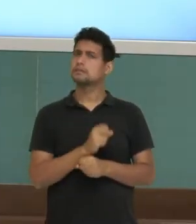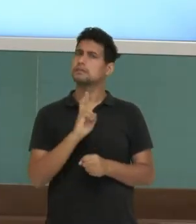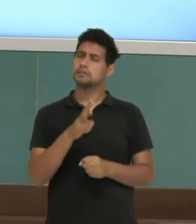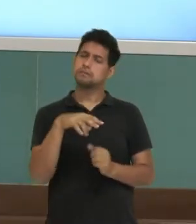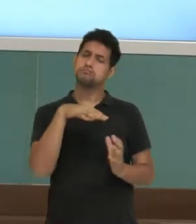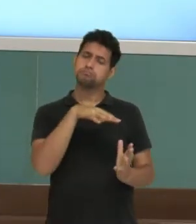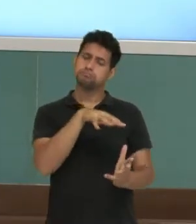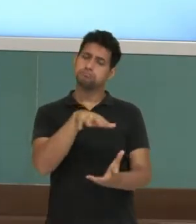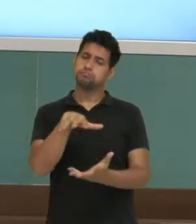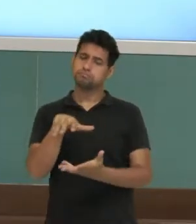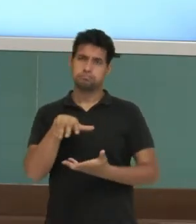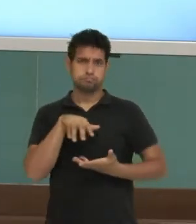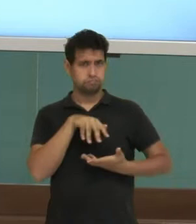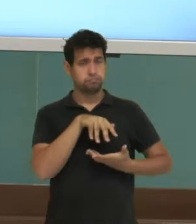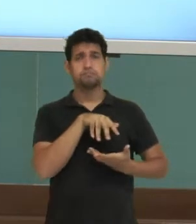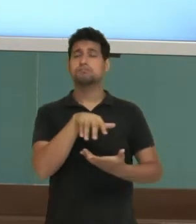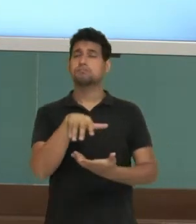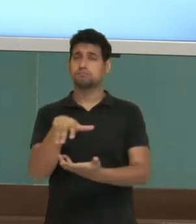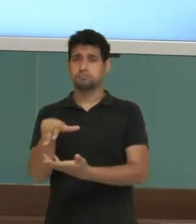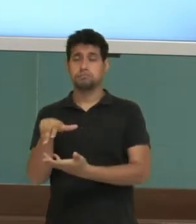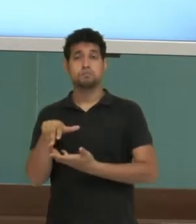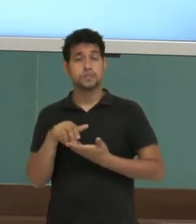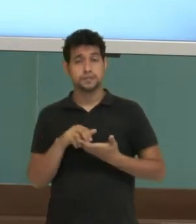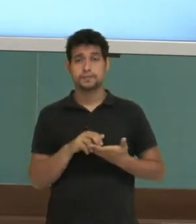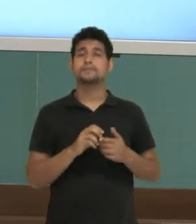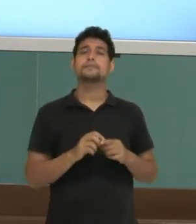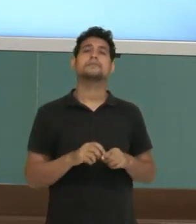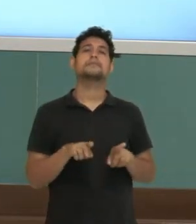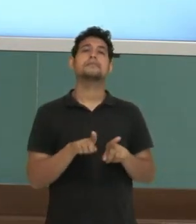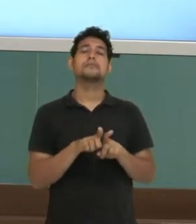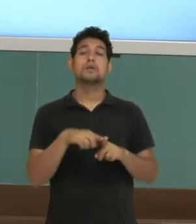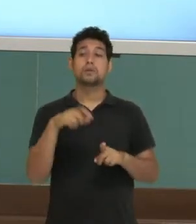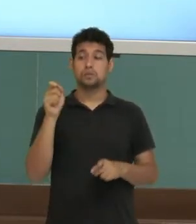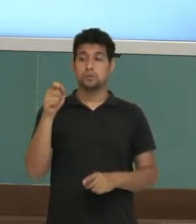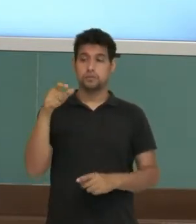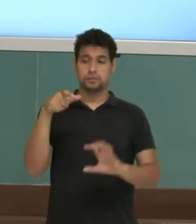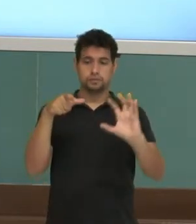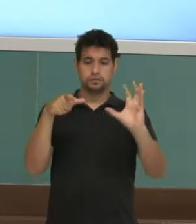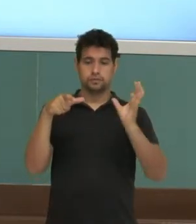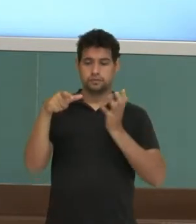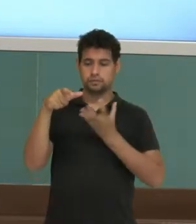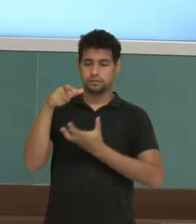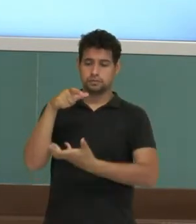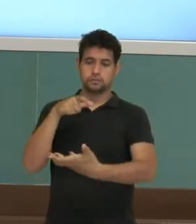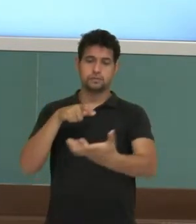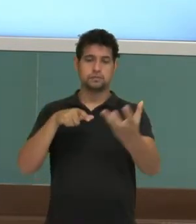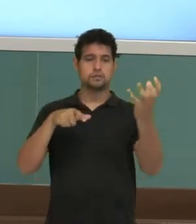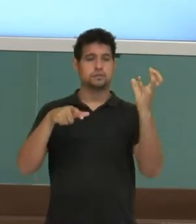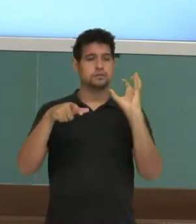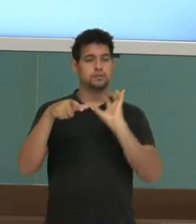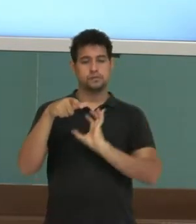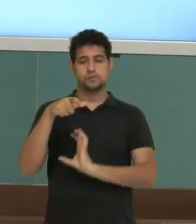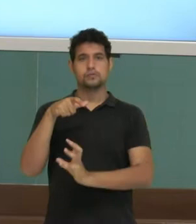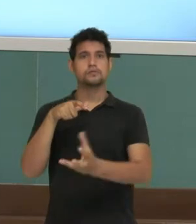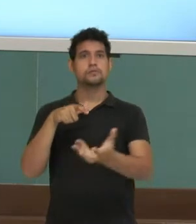movimentos. Um deles é girar em torno do Sol, que nós já sabemos o nome desse